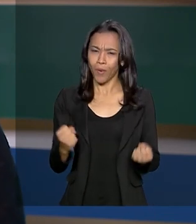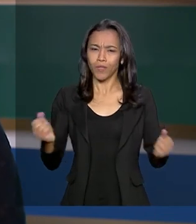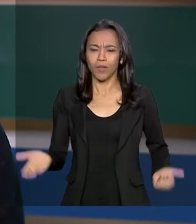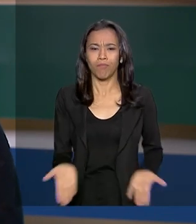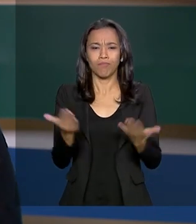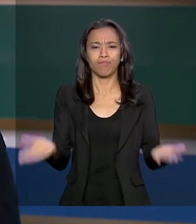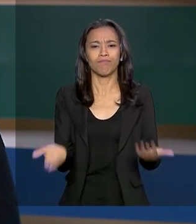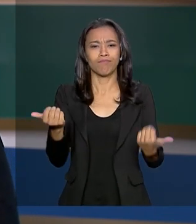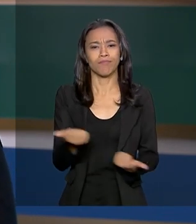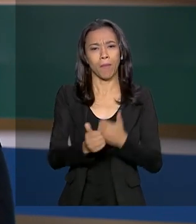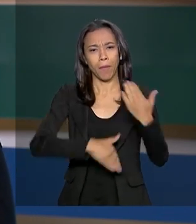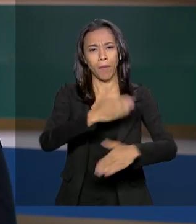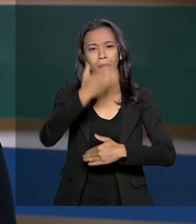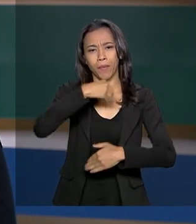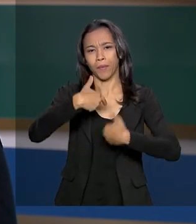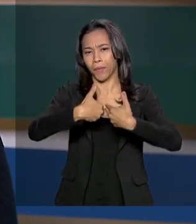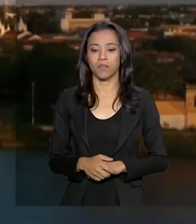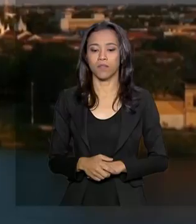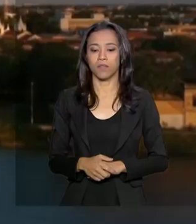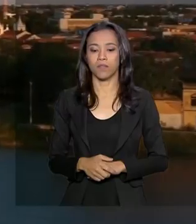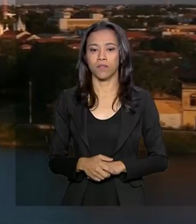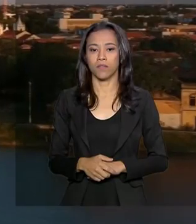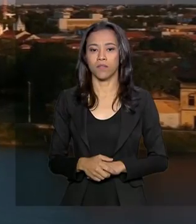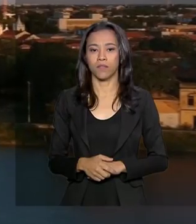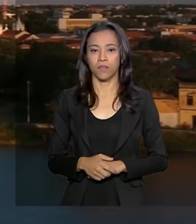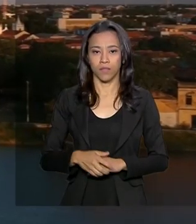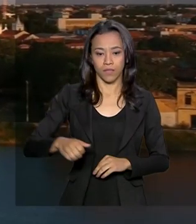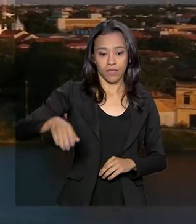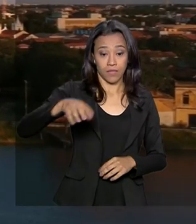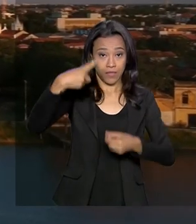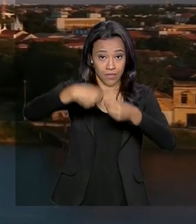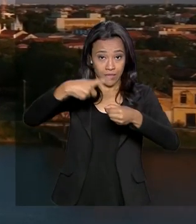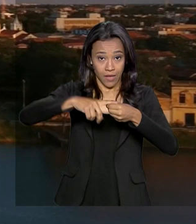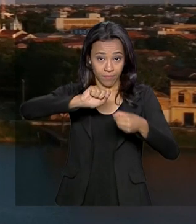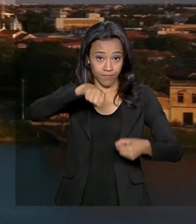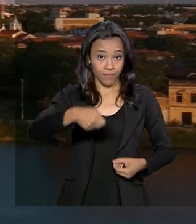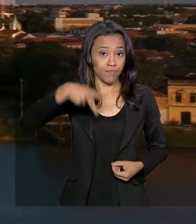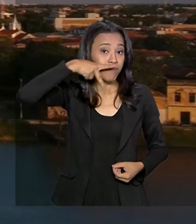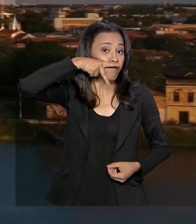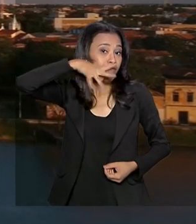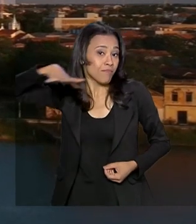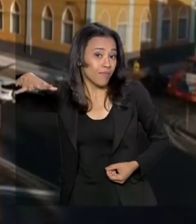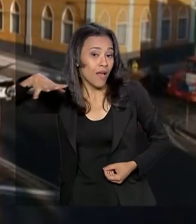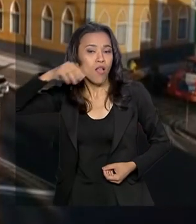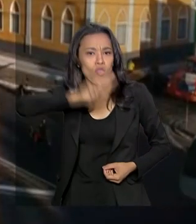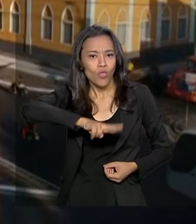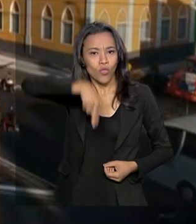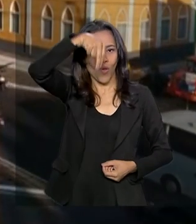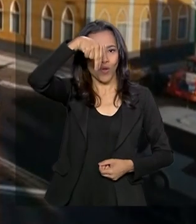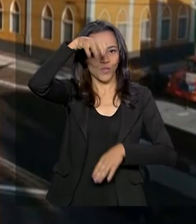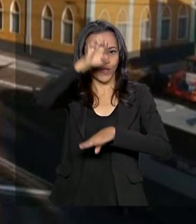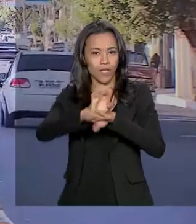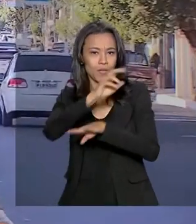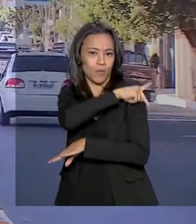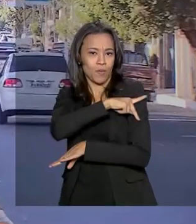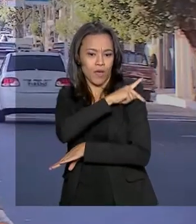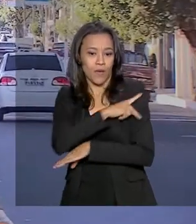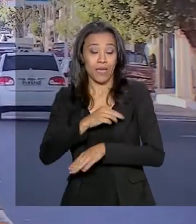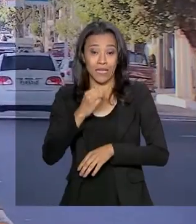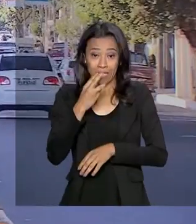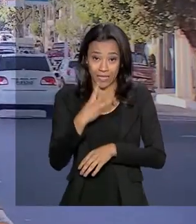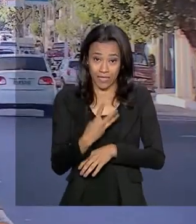desenvolvimento da fruticultura na região. Parnaíba fica no extremo norte do Piauí. O município está a